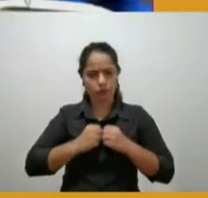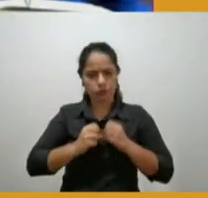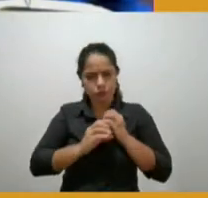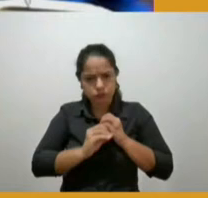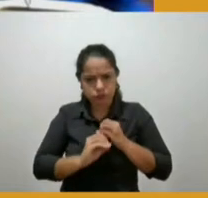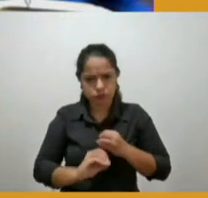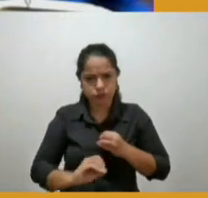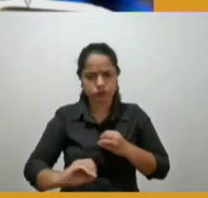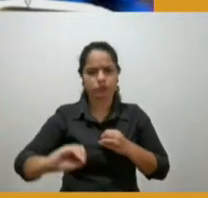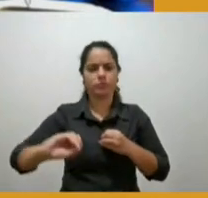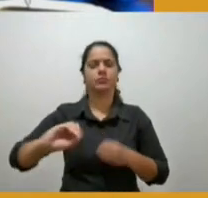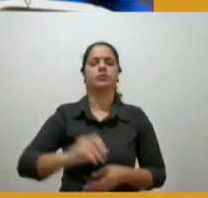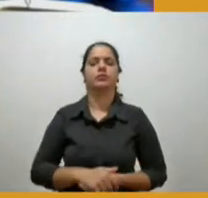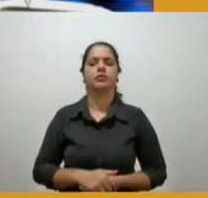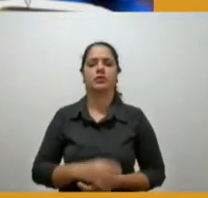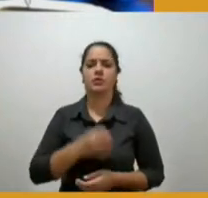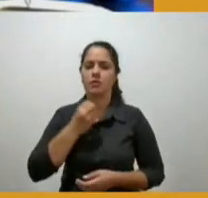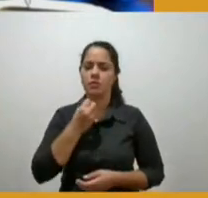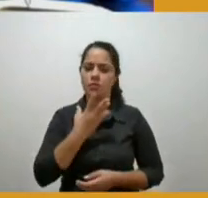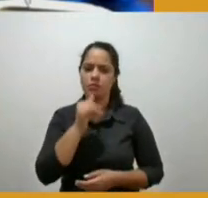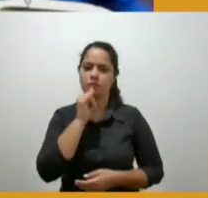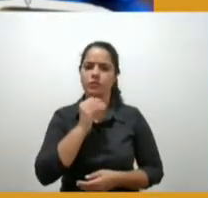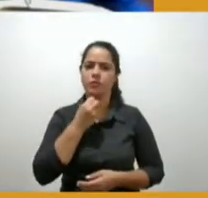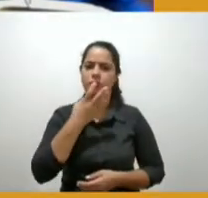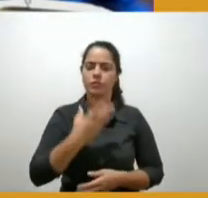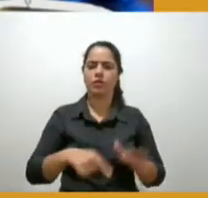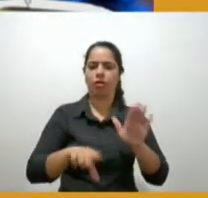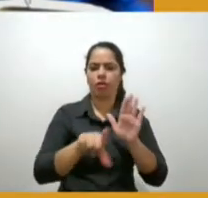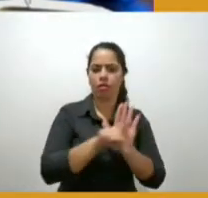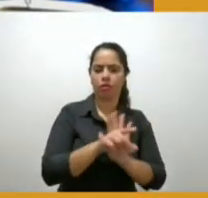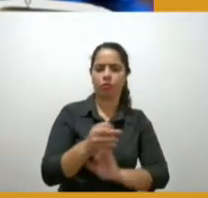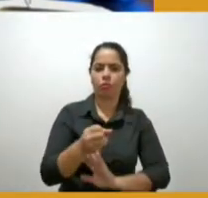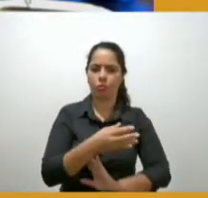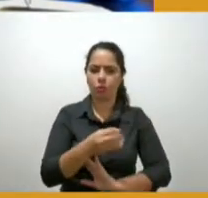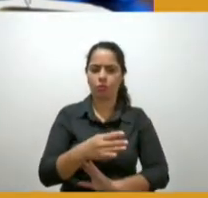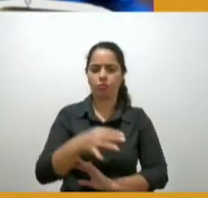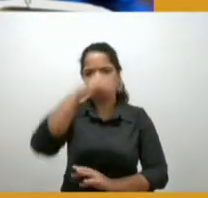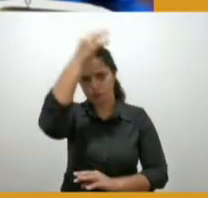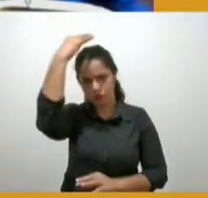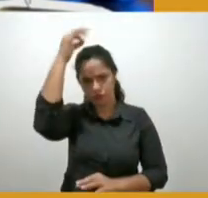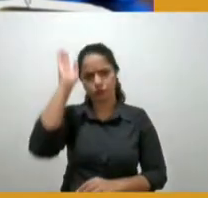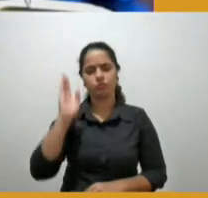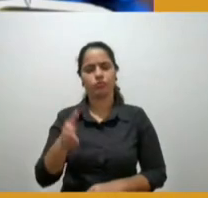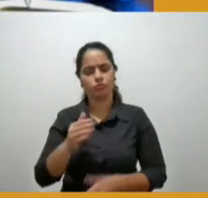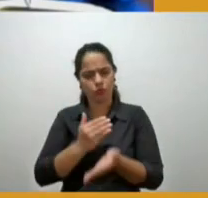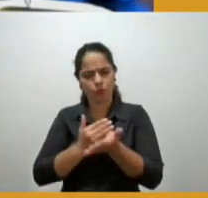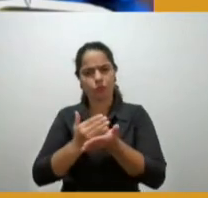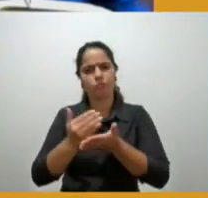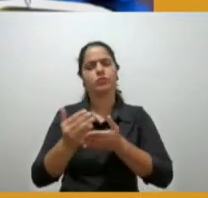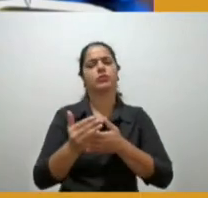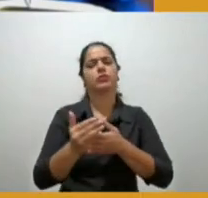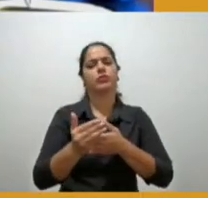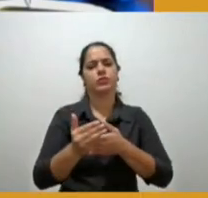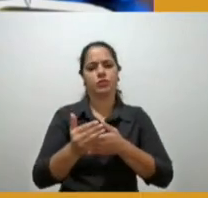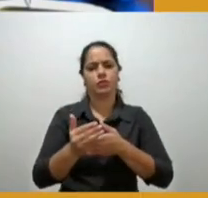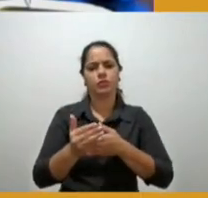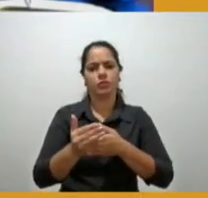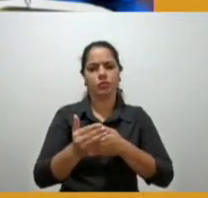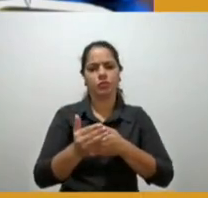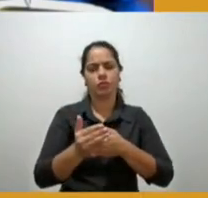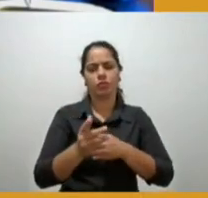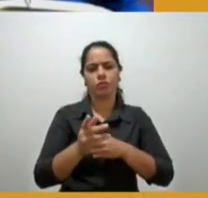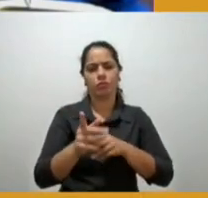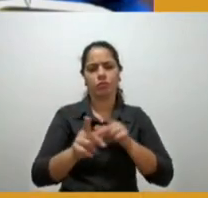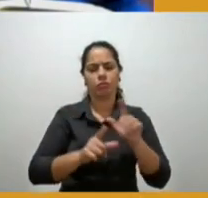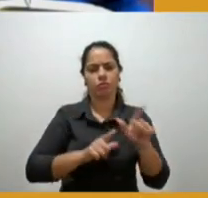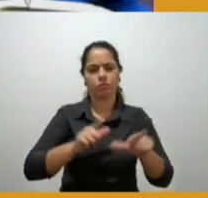lei nova de saneamento, o Espírito Santo já tinha começado a fazer um processo de parceria com o setor privado, e nós